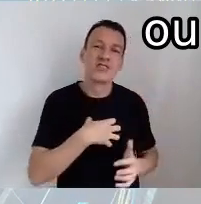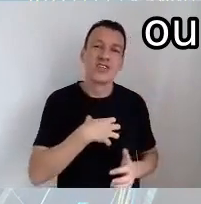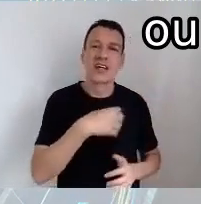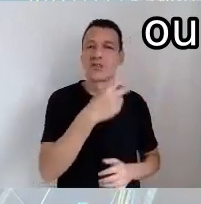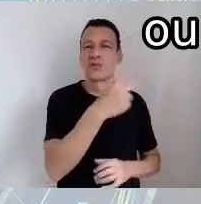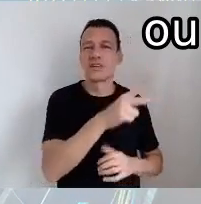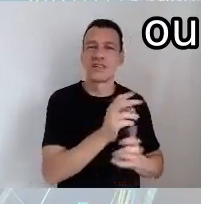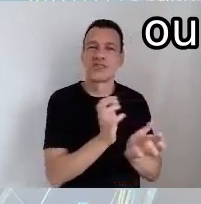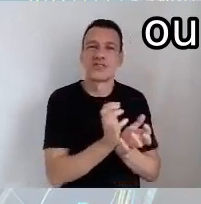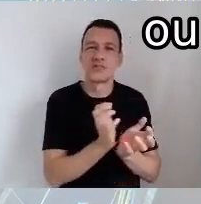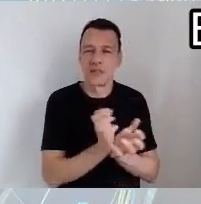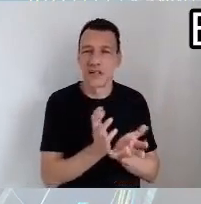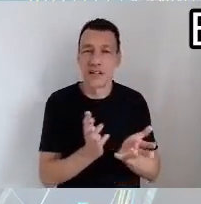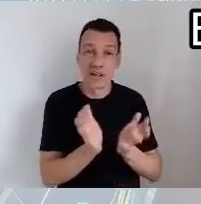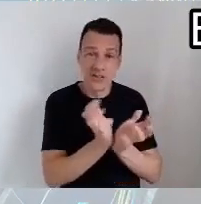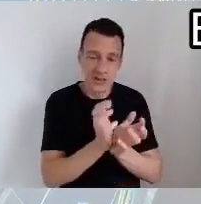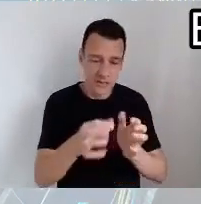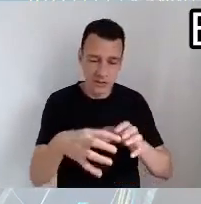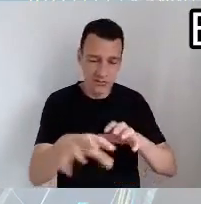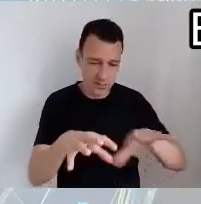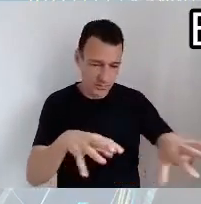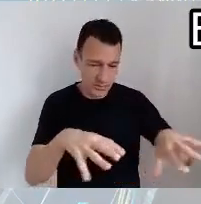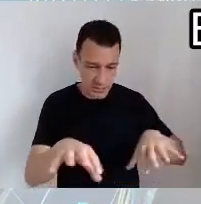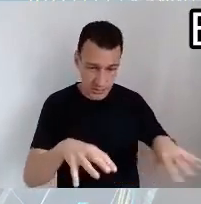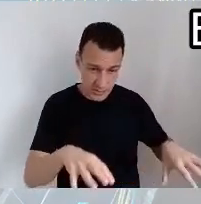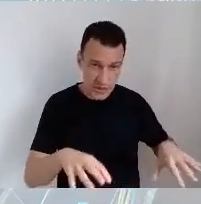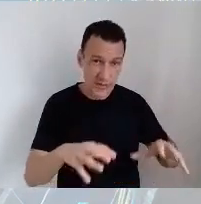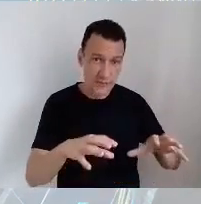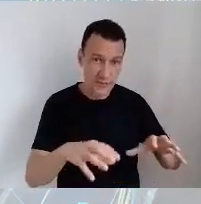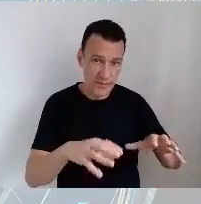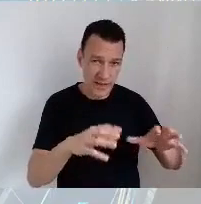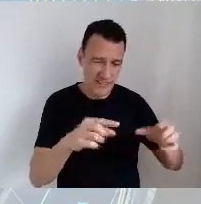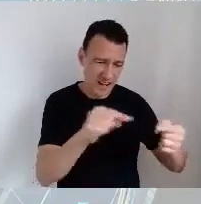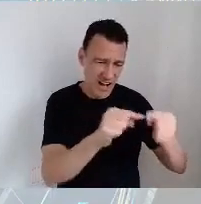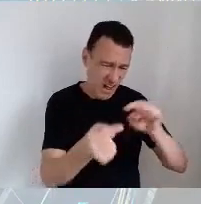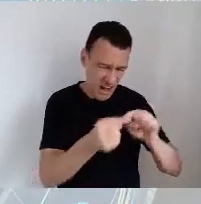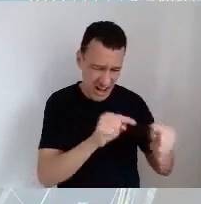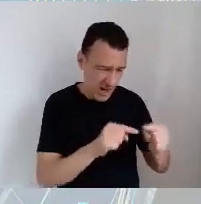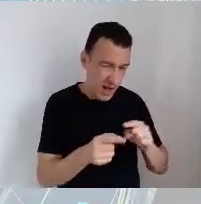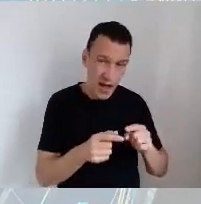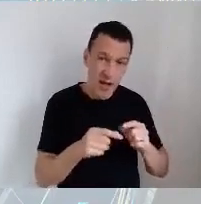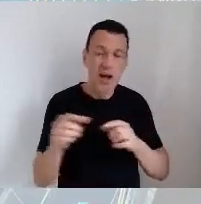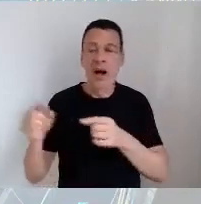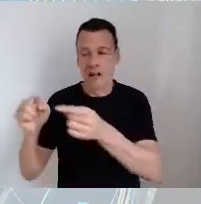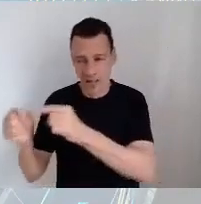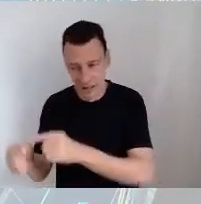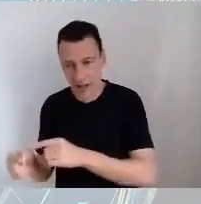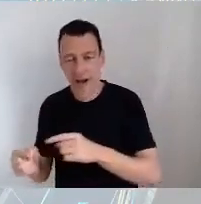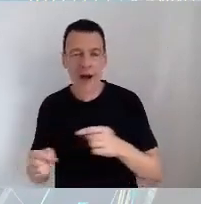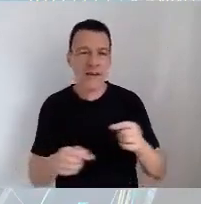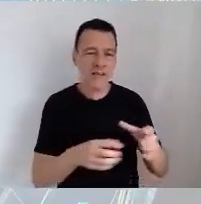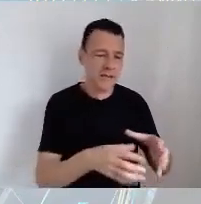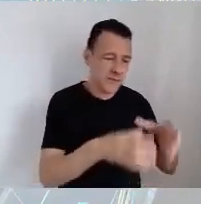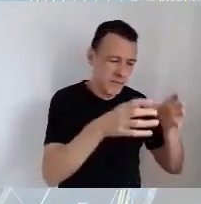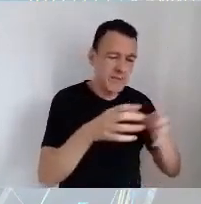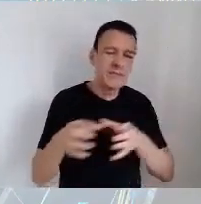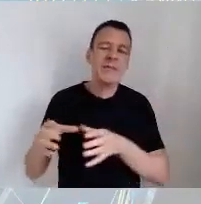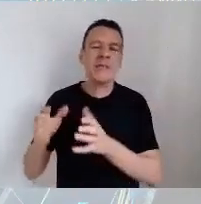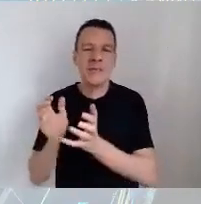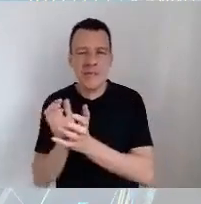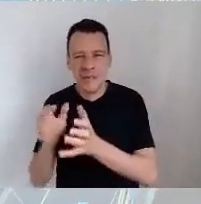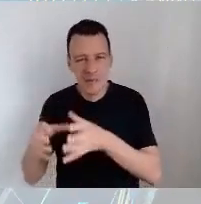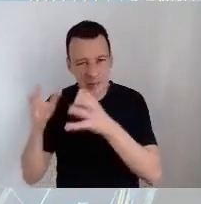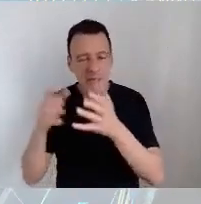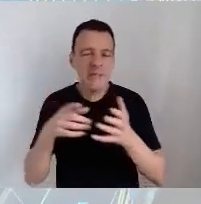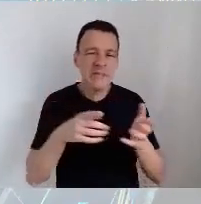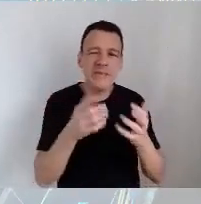os times estão organizados então de muitas formas quando a gente pensa em design quando a gente começa a pensar em soluções que vão ser mais adequadas ou menos adequadas